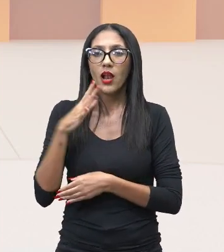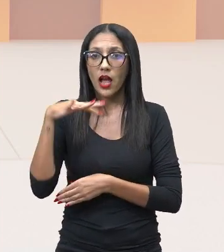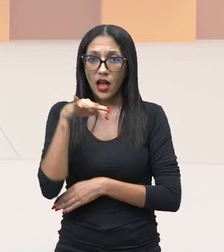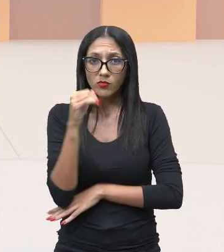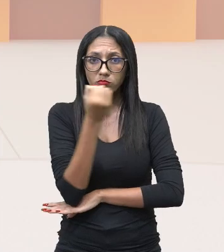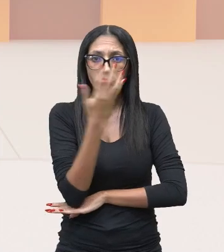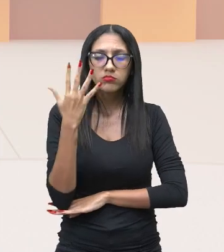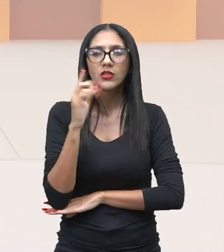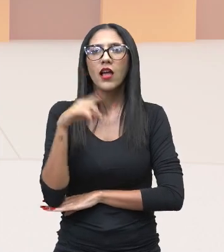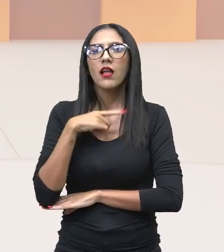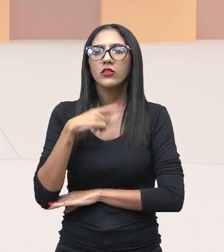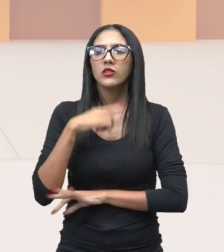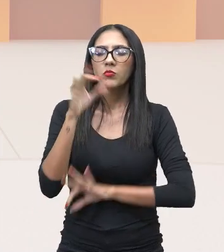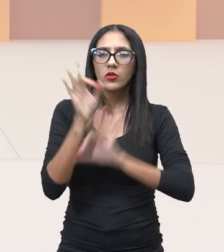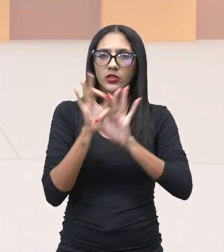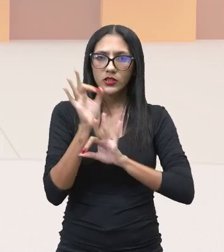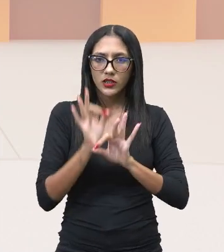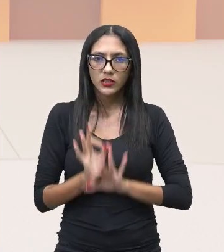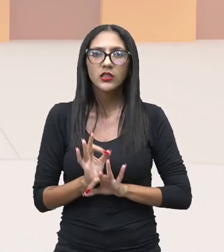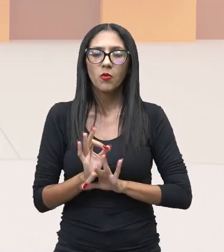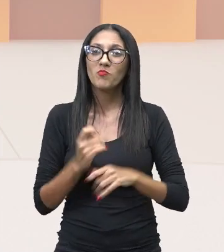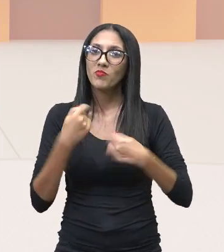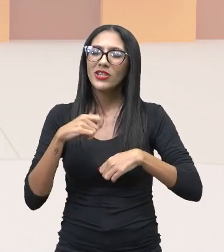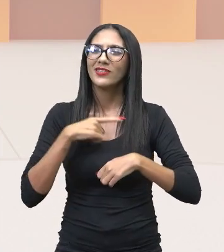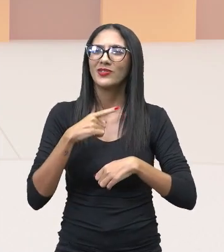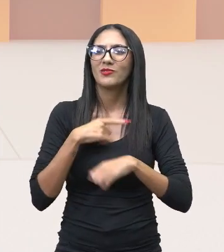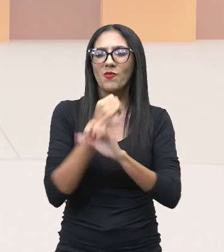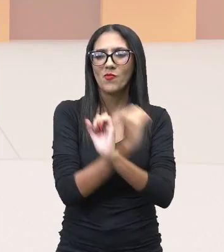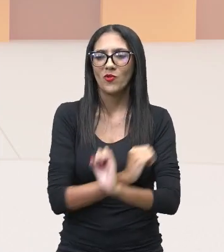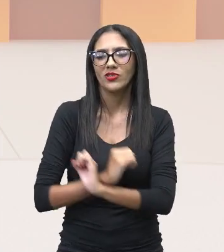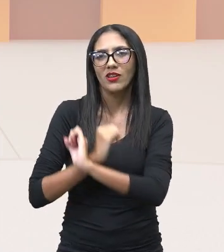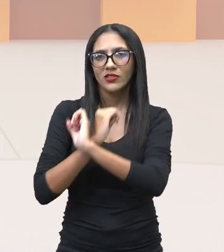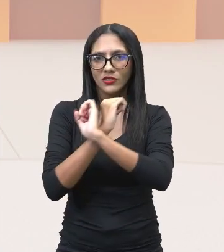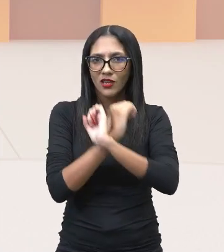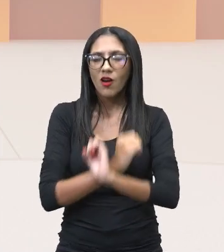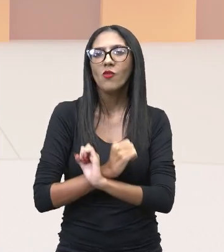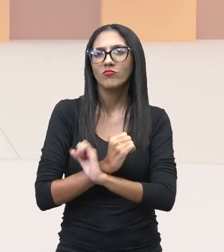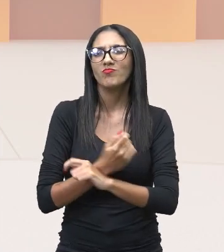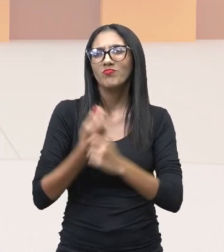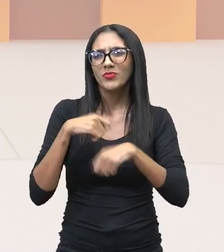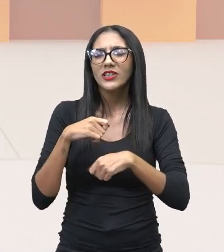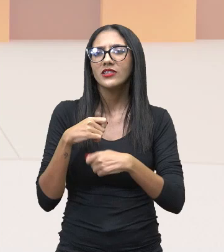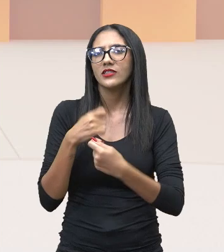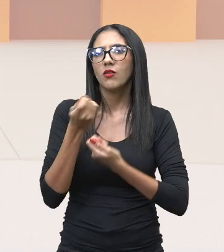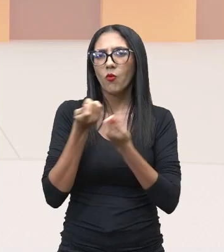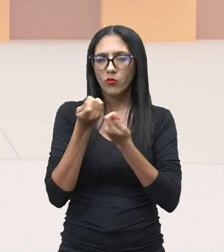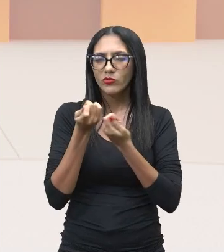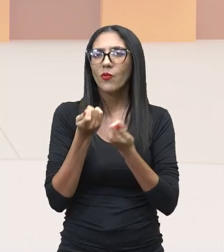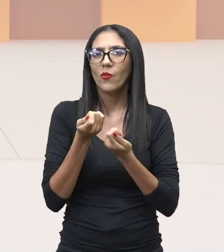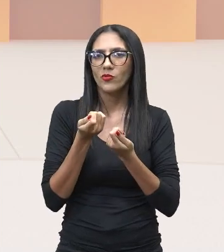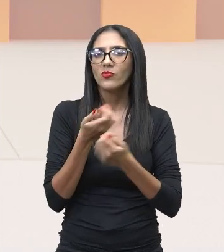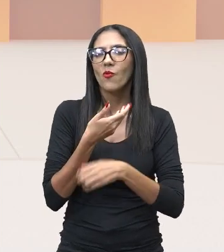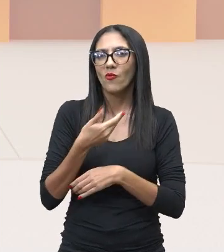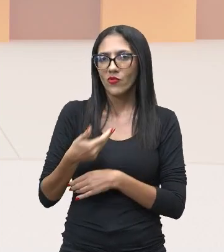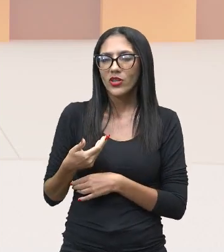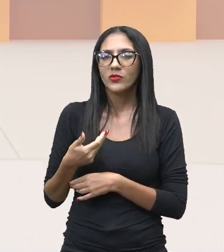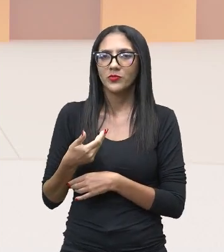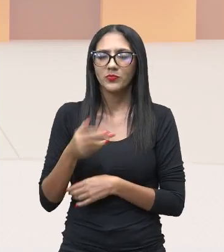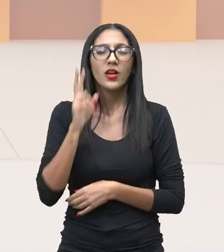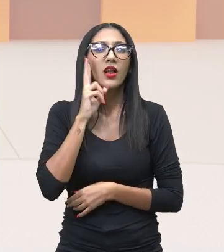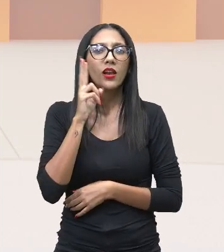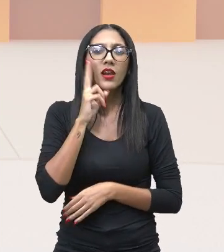amazônica foi definido que vai ter que ser uma área protegida, uma área que tem que ser controlada pelo governo. Lembra do que nós falamos no